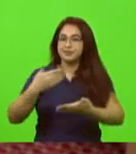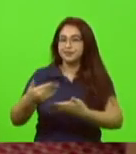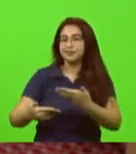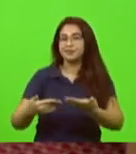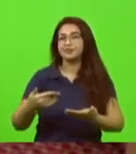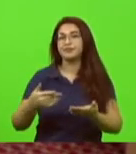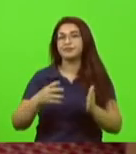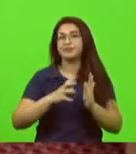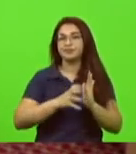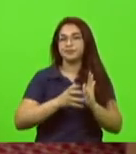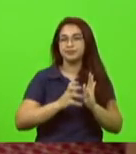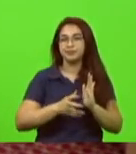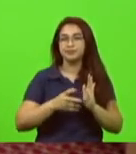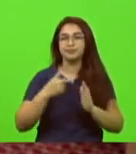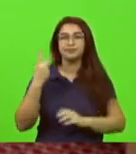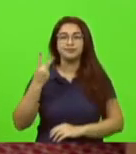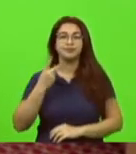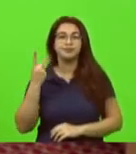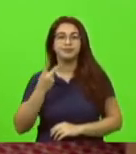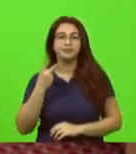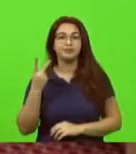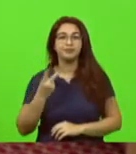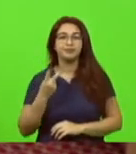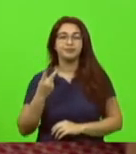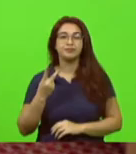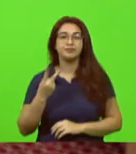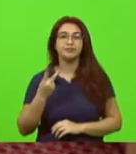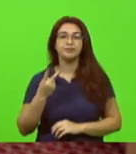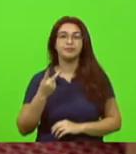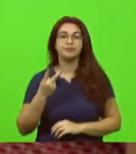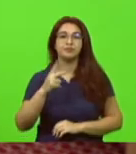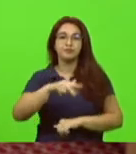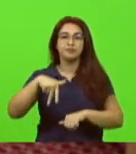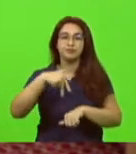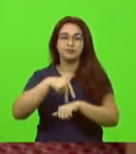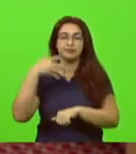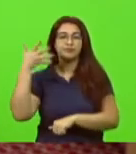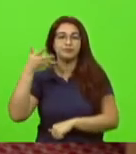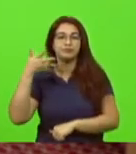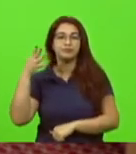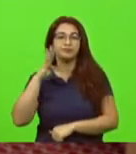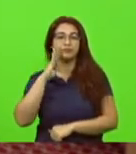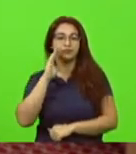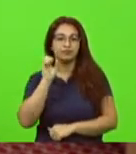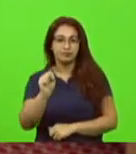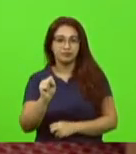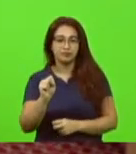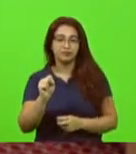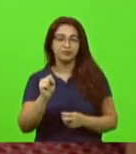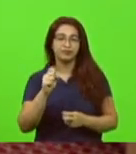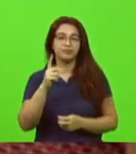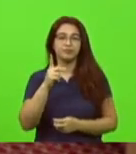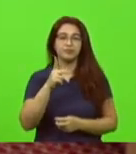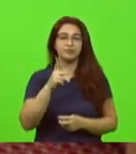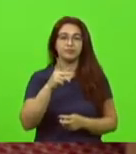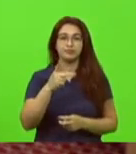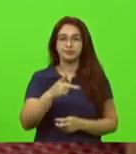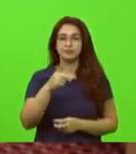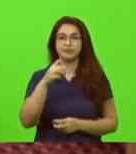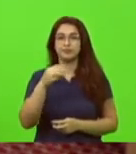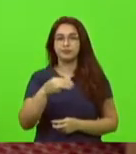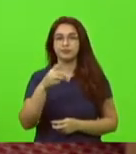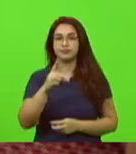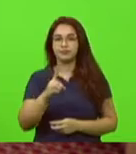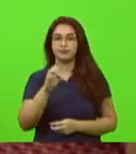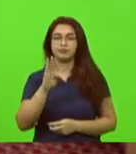partidos políticos, fizeram uso da palavra os senhores deputados Bruno Souza, Bloco MDB Novo,